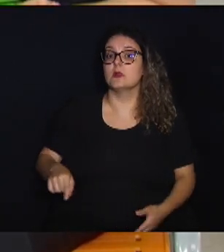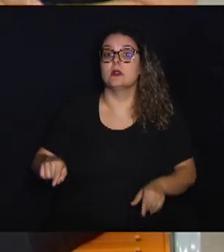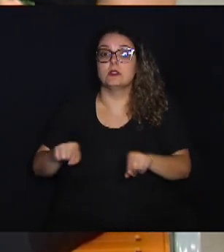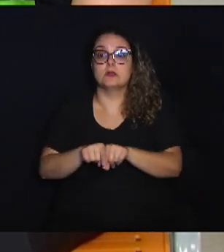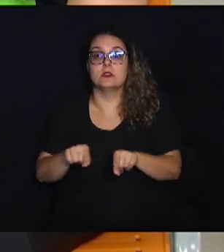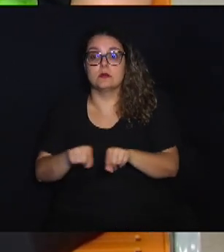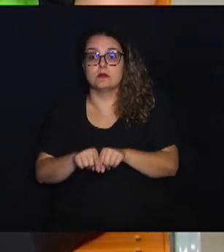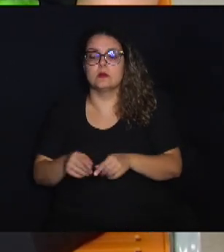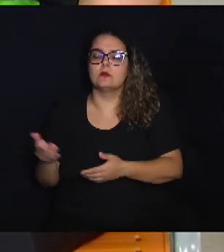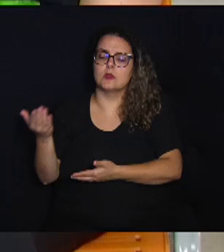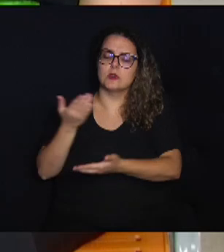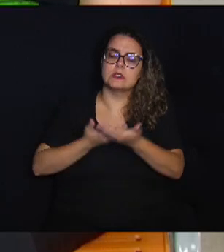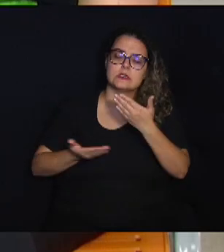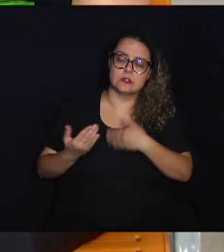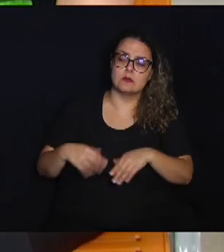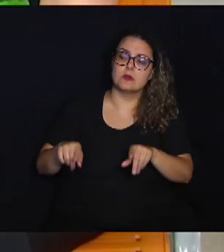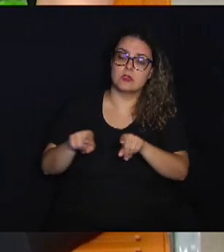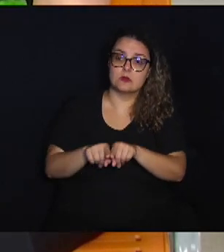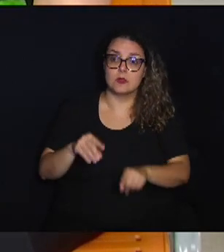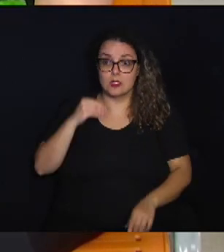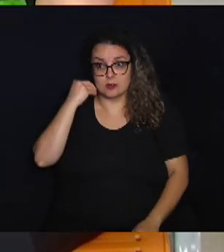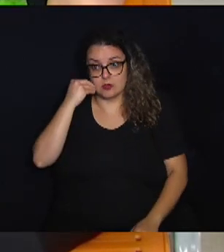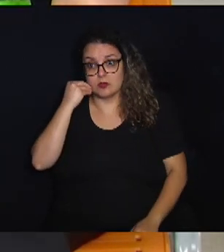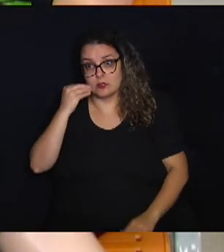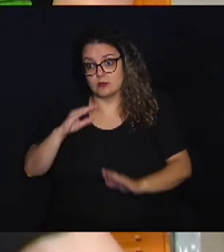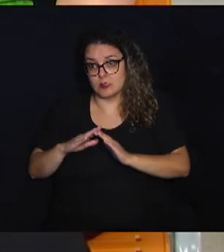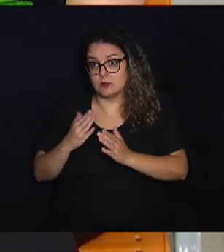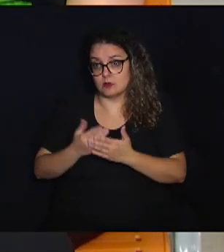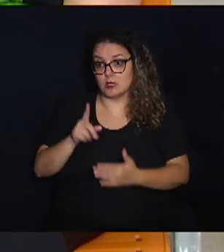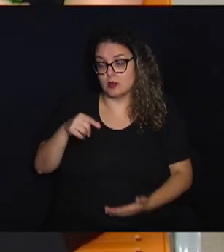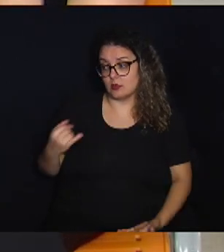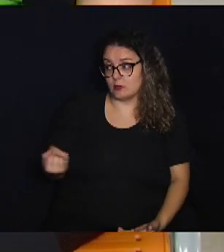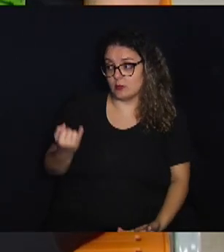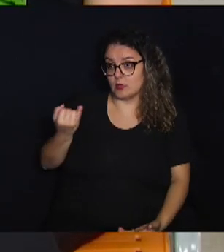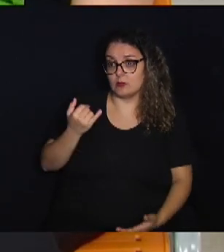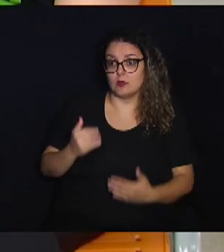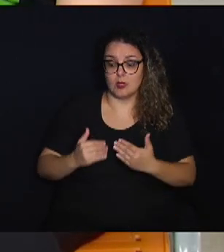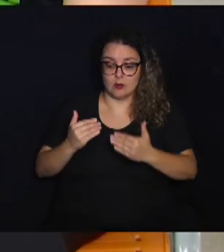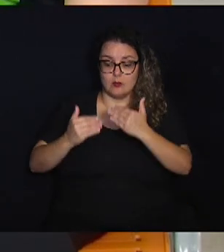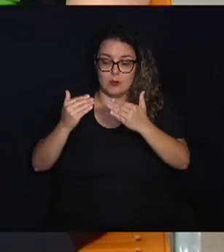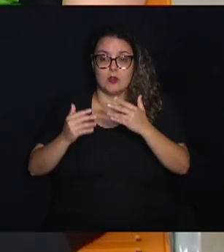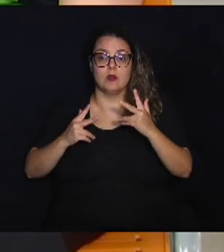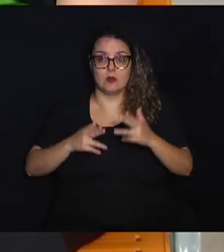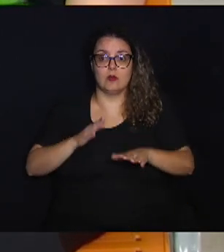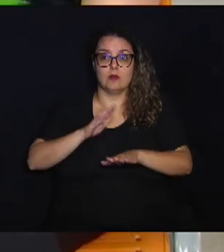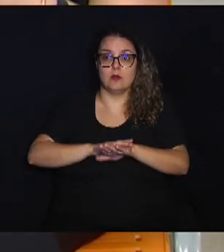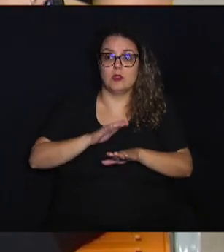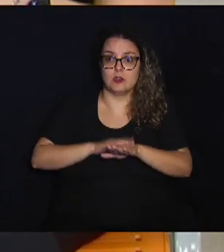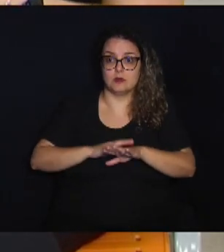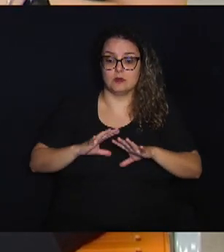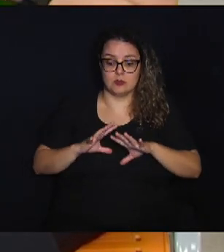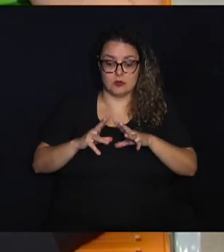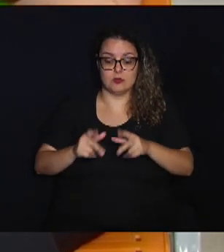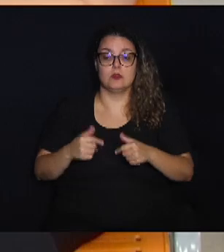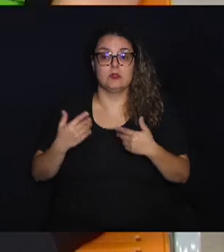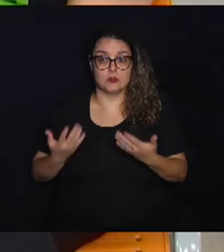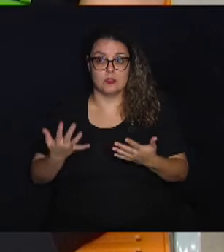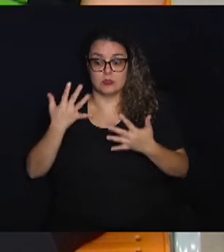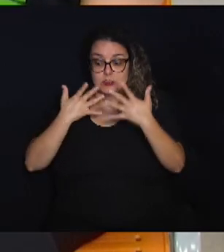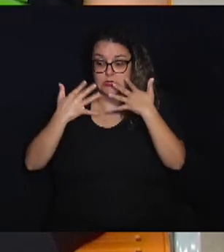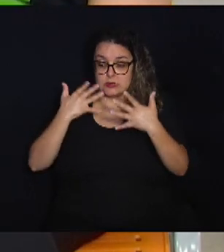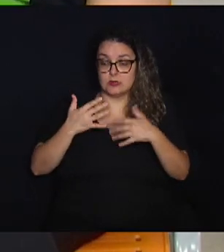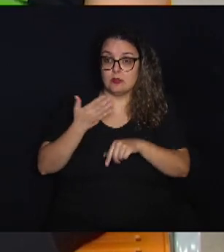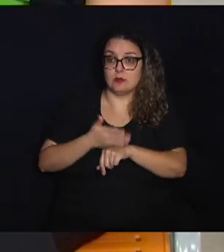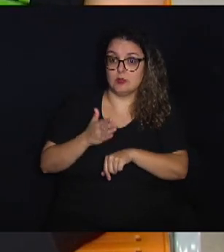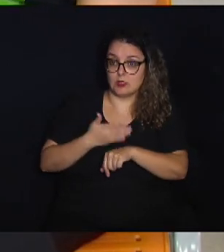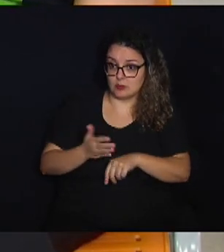algo compartilhado, né? E a experiência escolar, ela é fundamental para construir isso como uma atividade coletiva. Então, se interessar, praticar